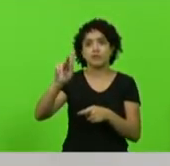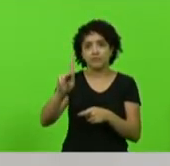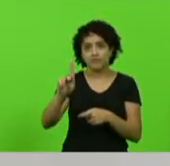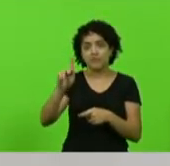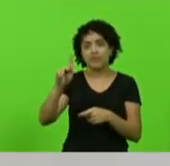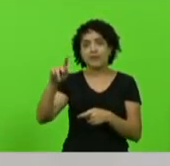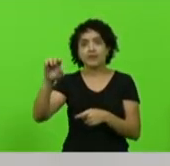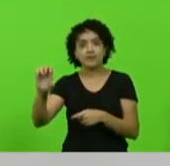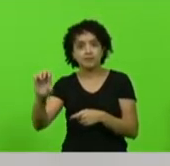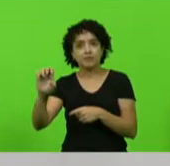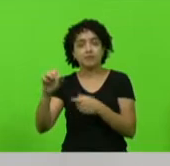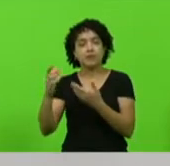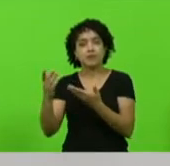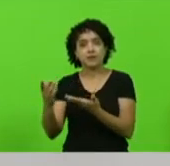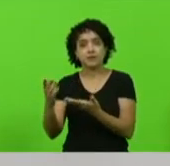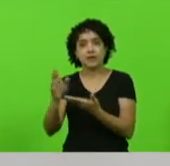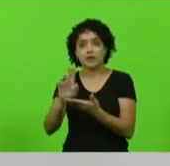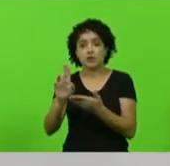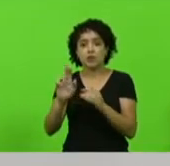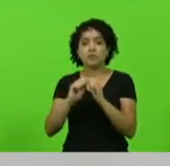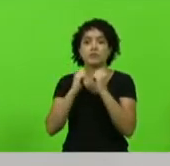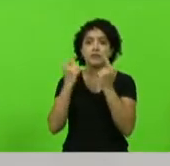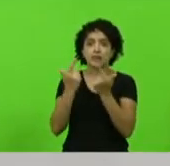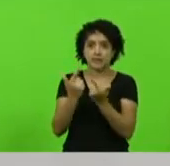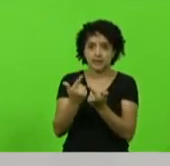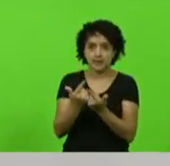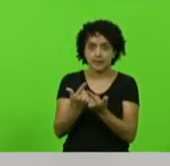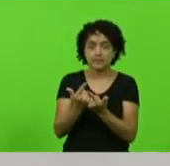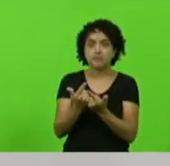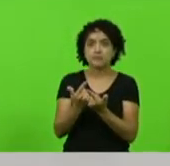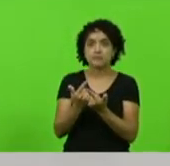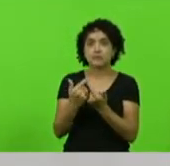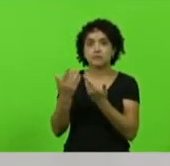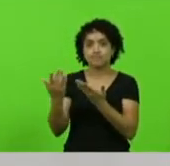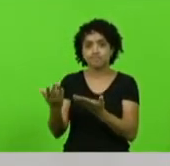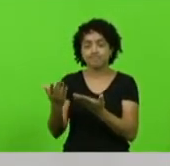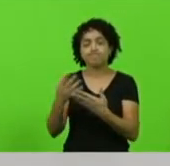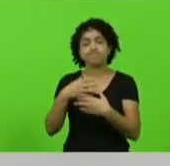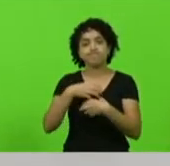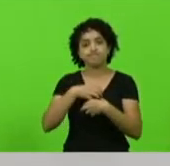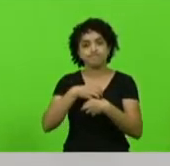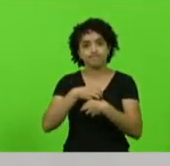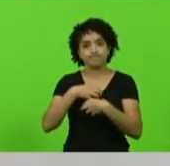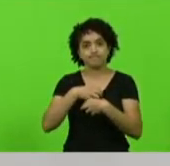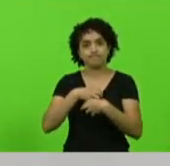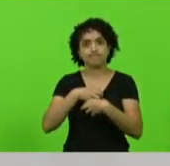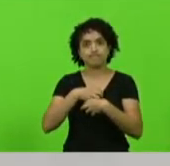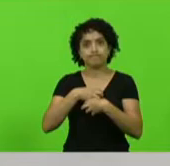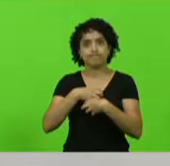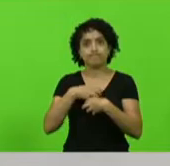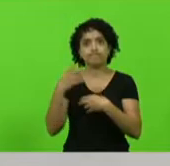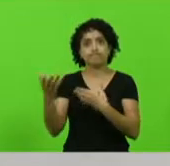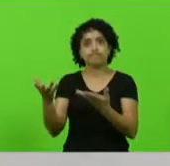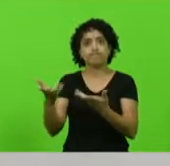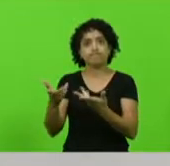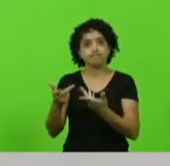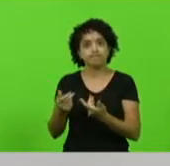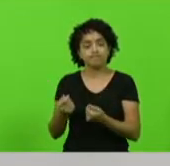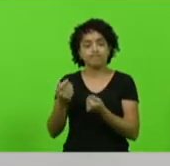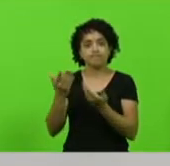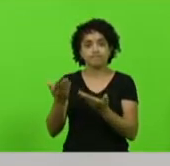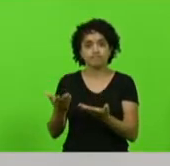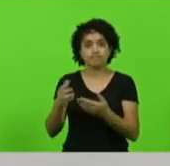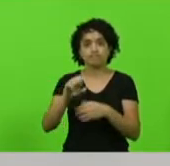nome da Alesc, nós encaminhamos votos de pesar a essa brilhante figura aqui de